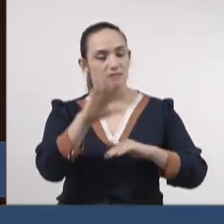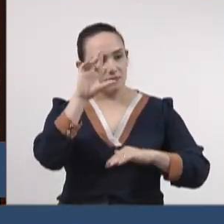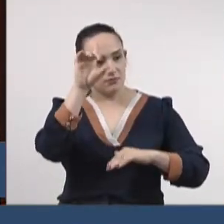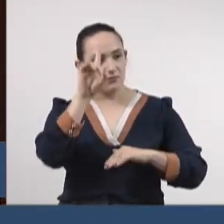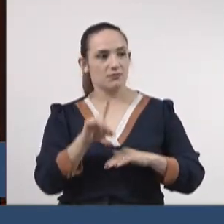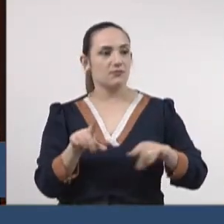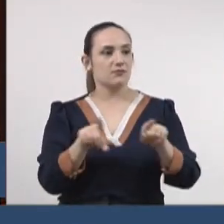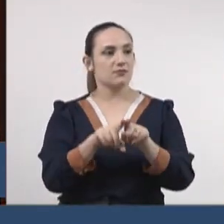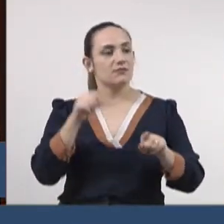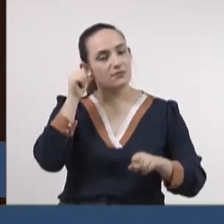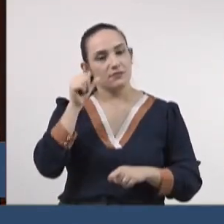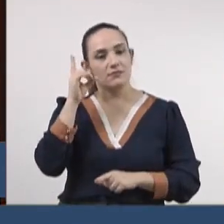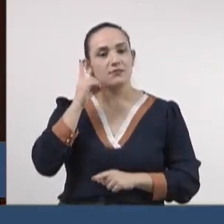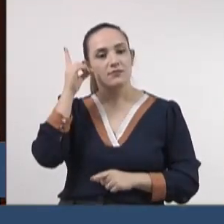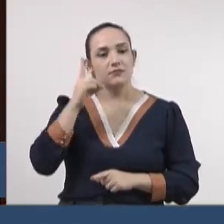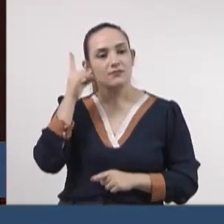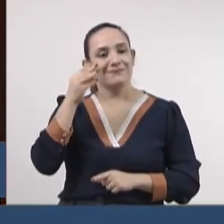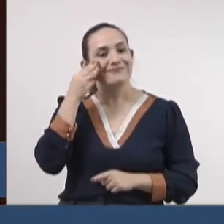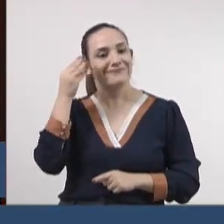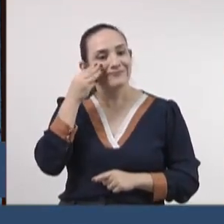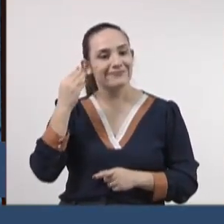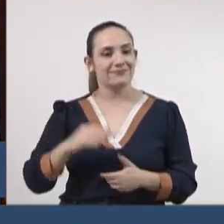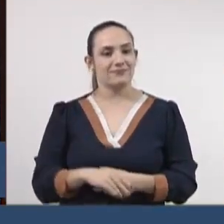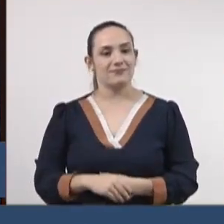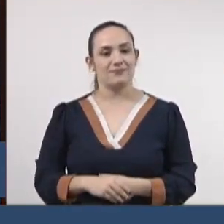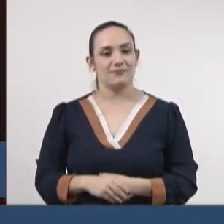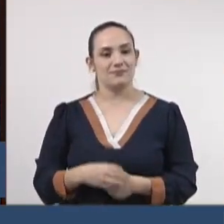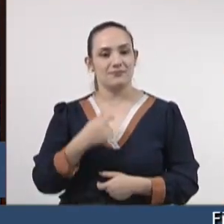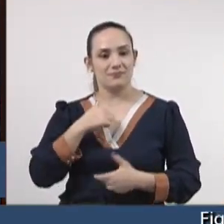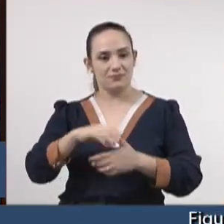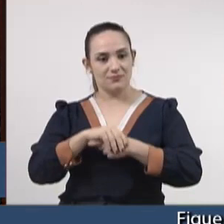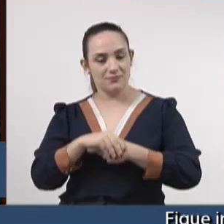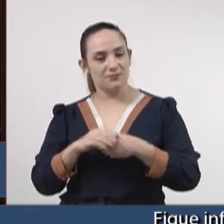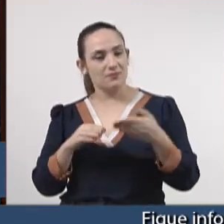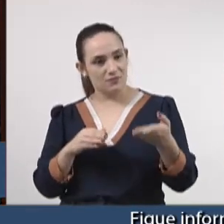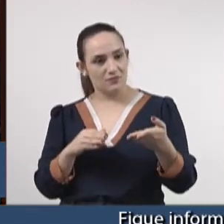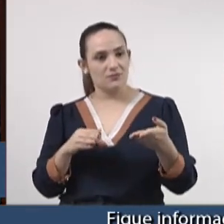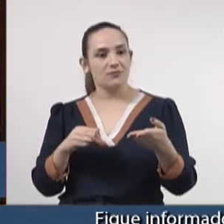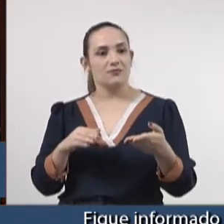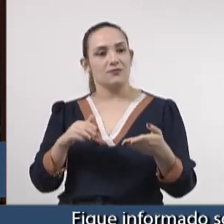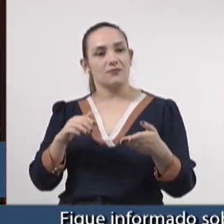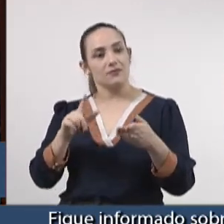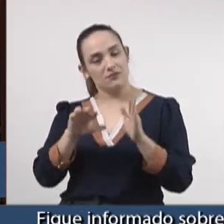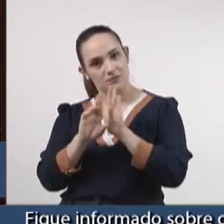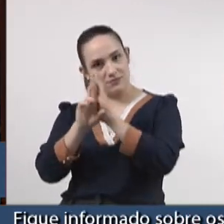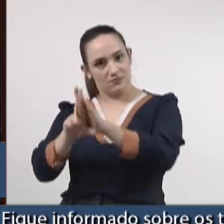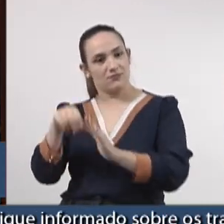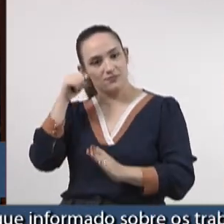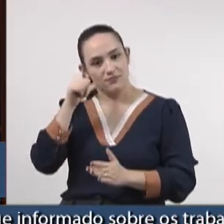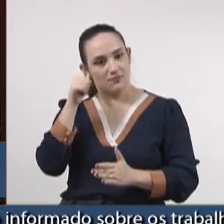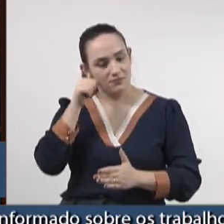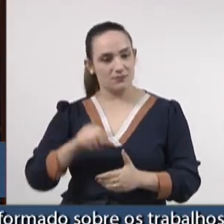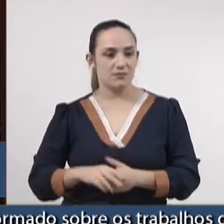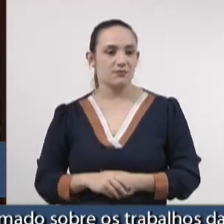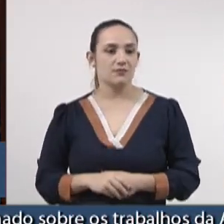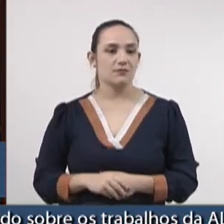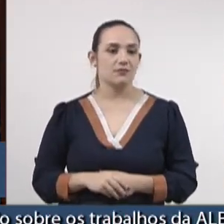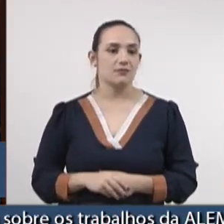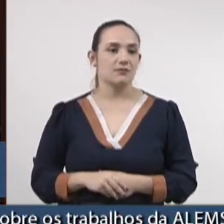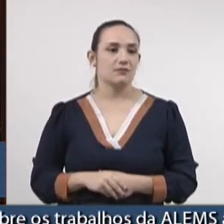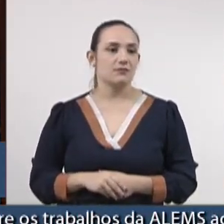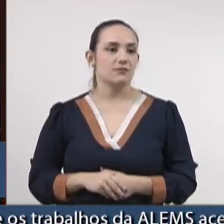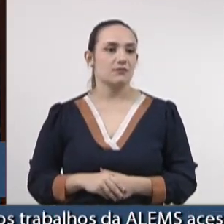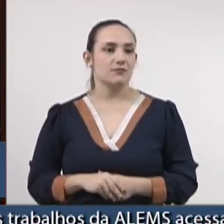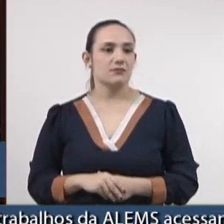excelentíssima senhora deputada Mara caseiro nome da qual o comprimento das demais deputadas distinto amigo